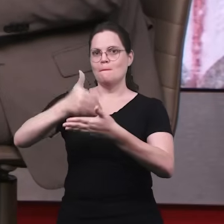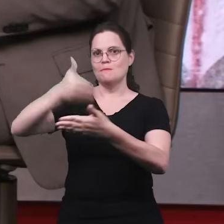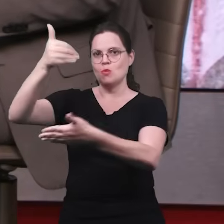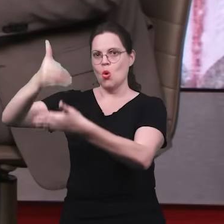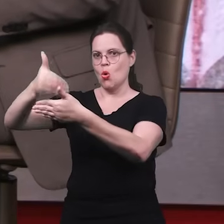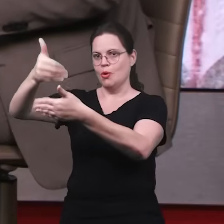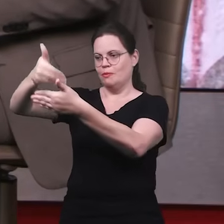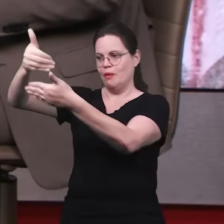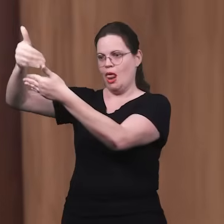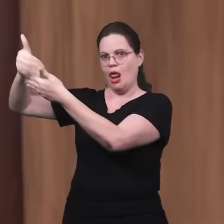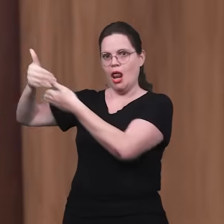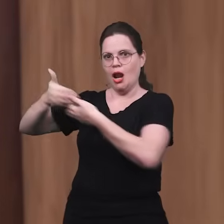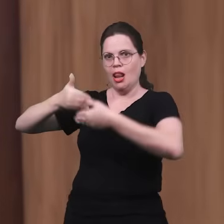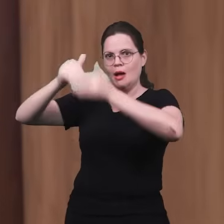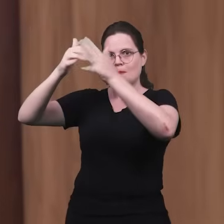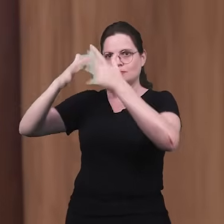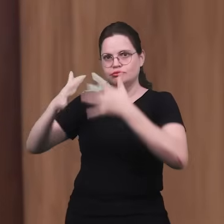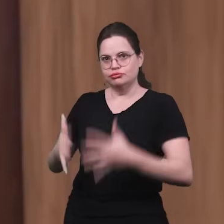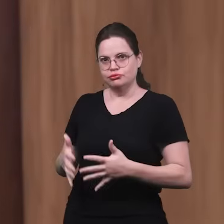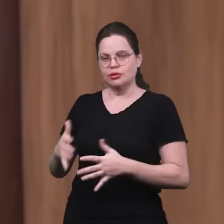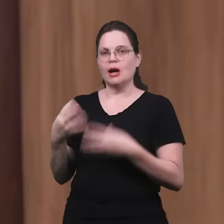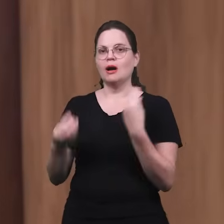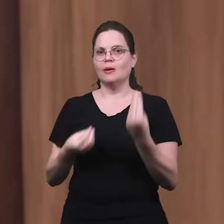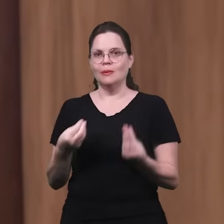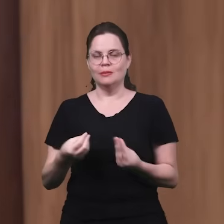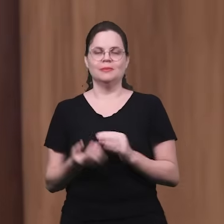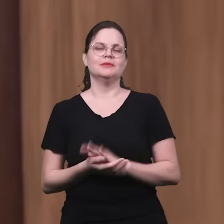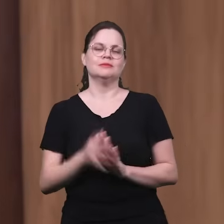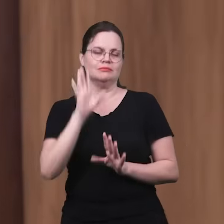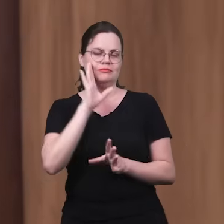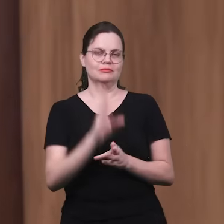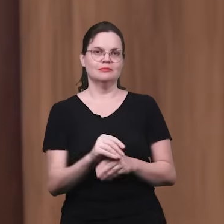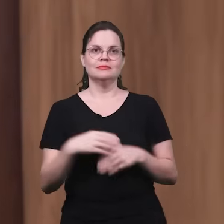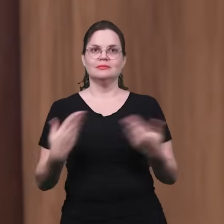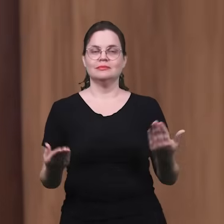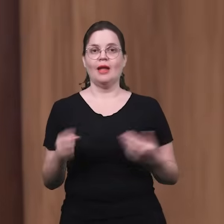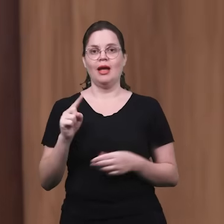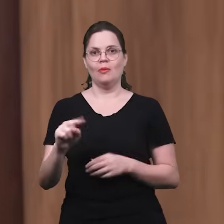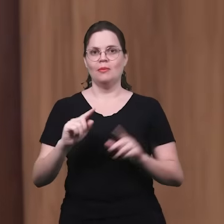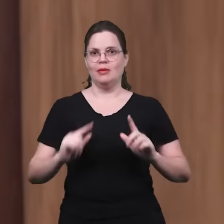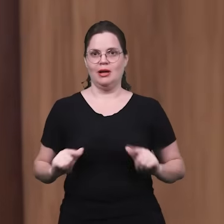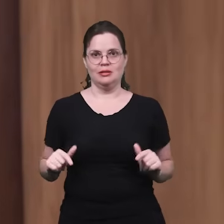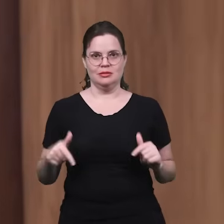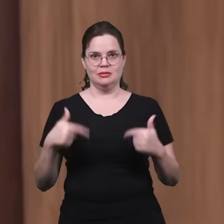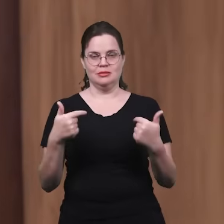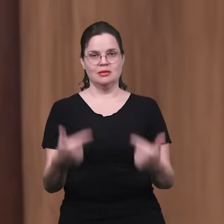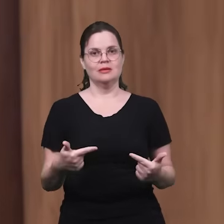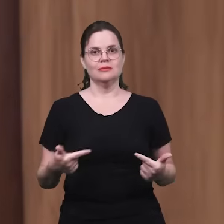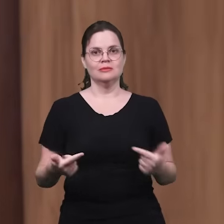pastor? Isso mesmo. A queda dos muros de Jericó foi uma operação